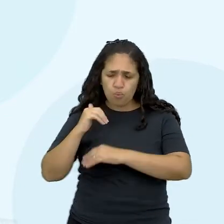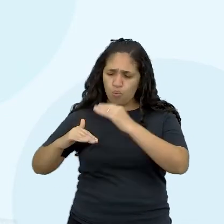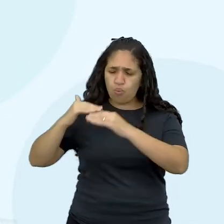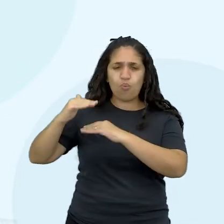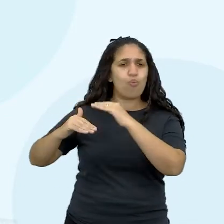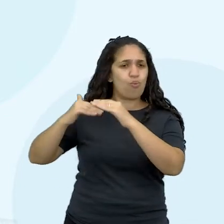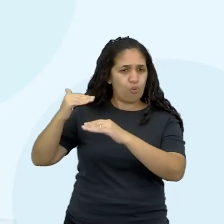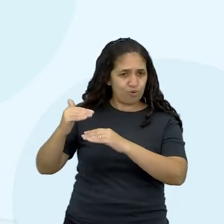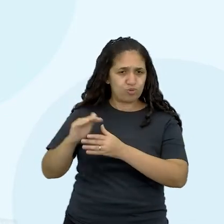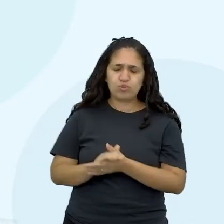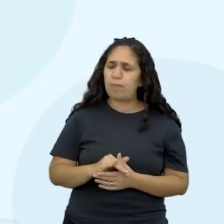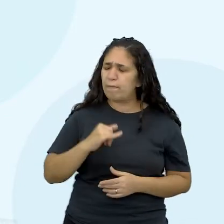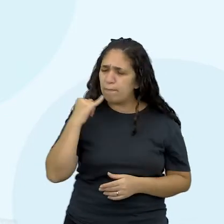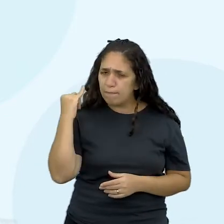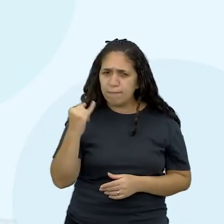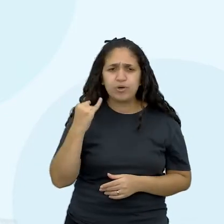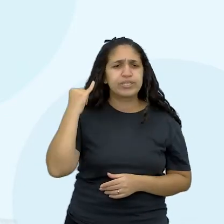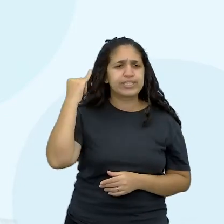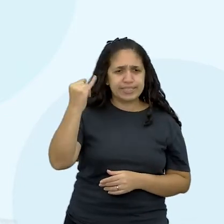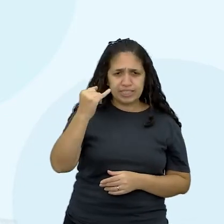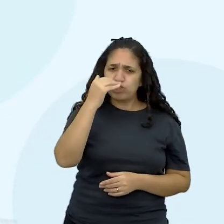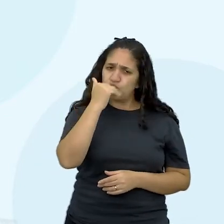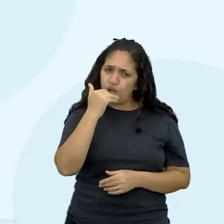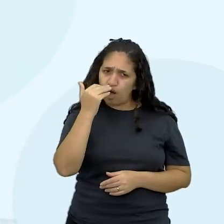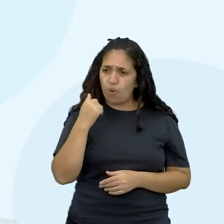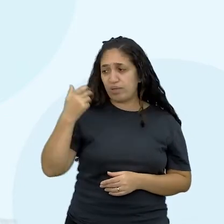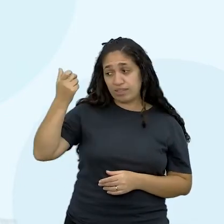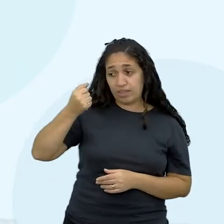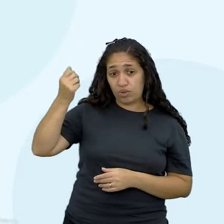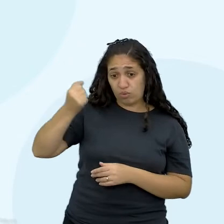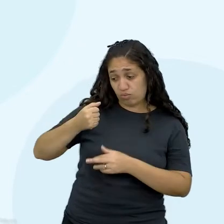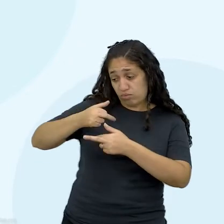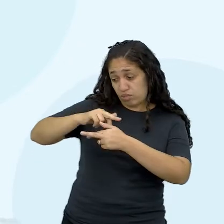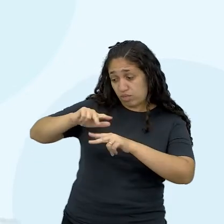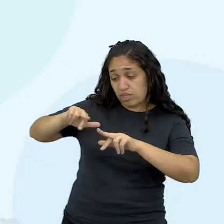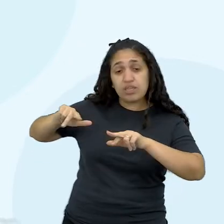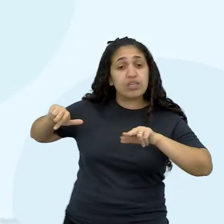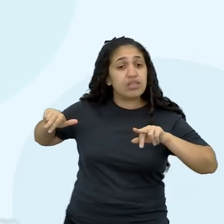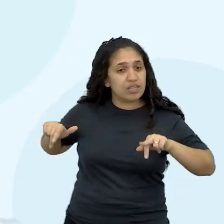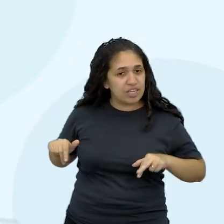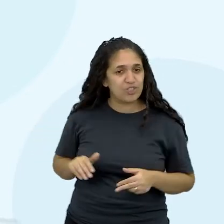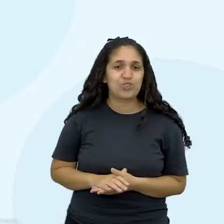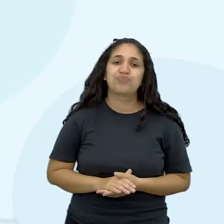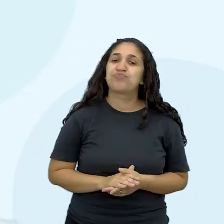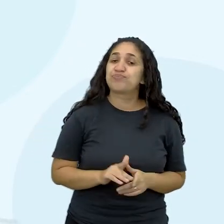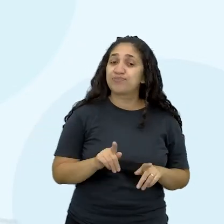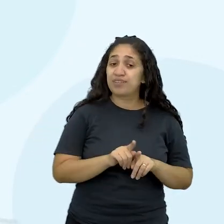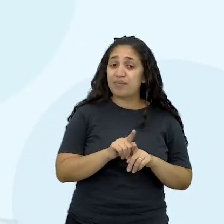Então, super importante aí o consumo de leite e seus derivados.